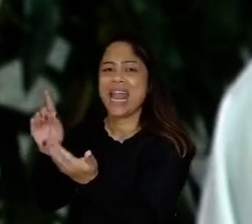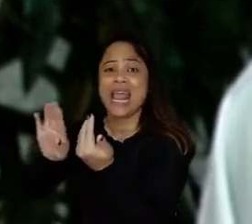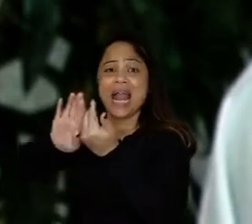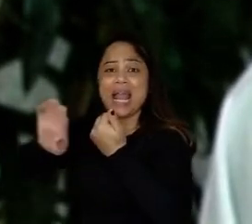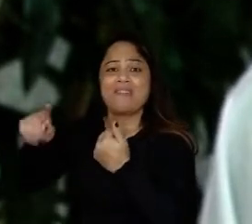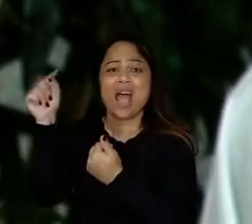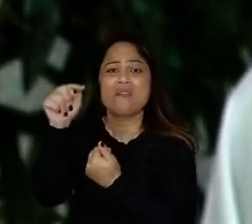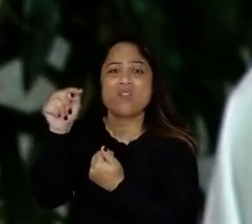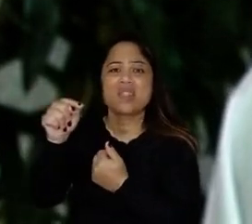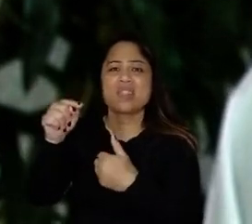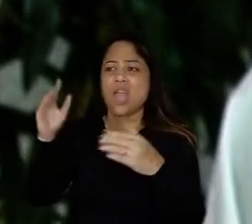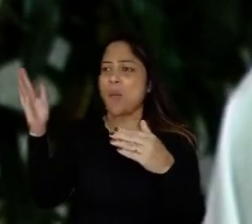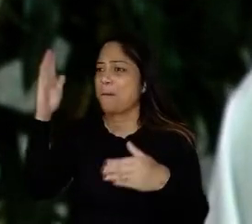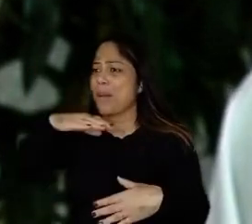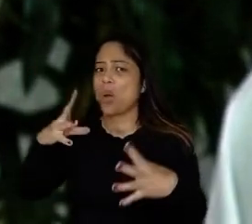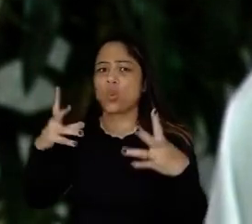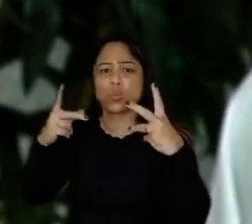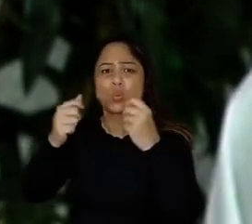Liberte você.